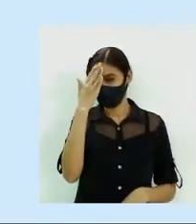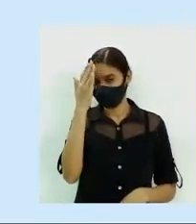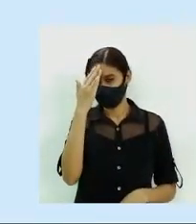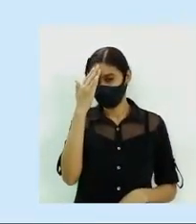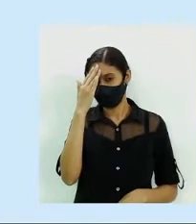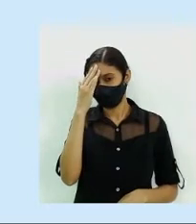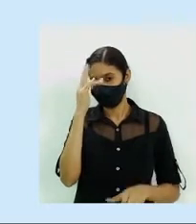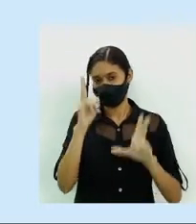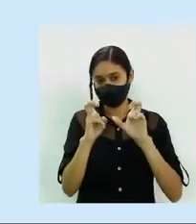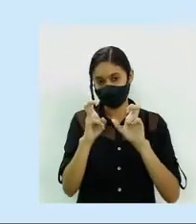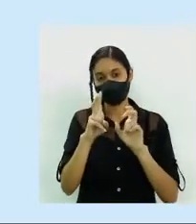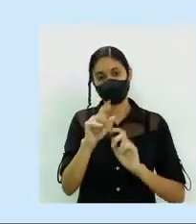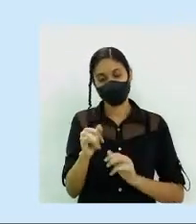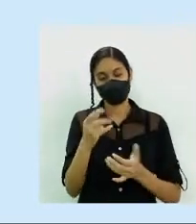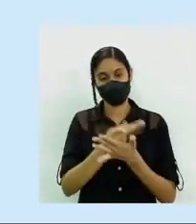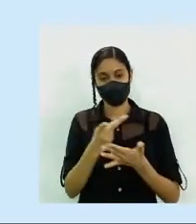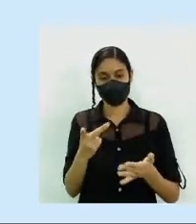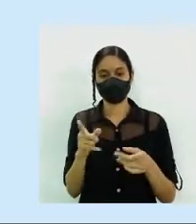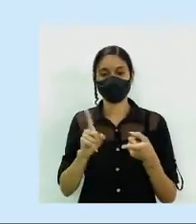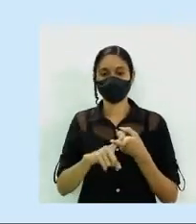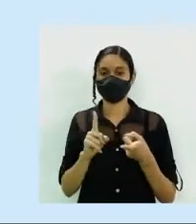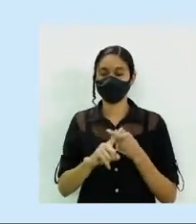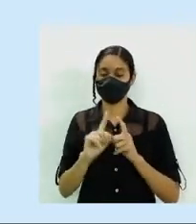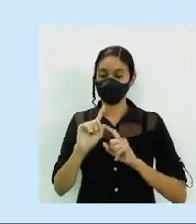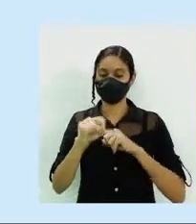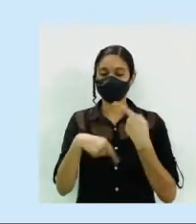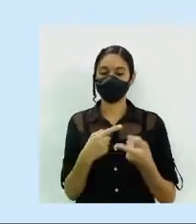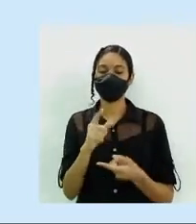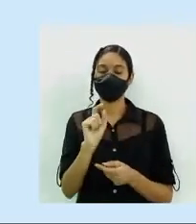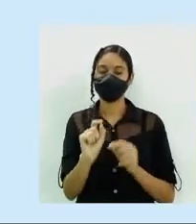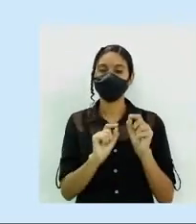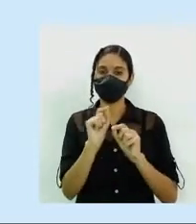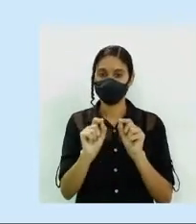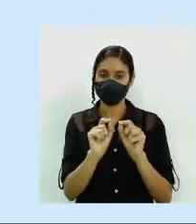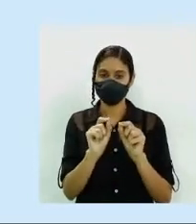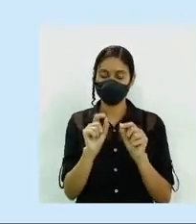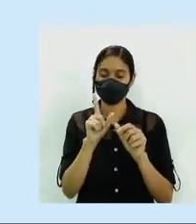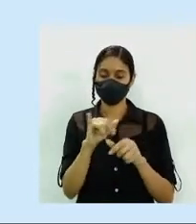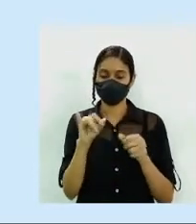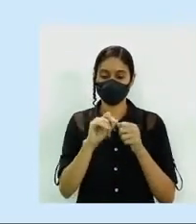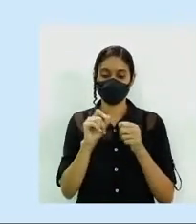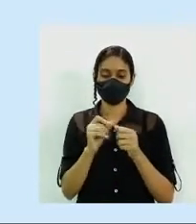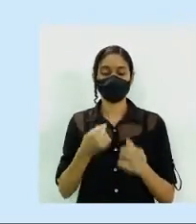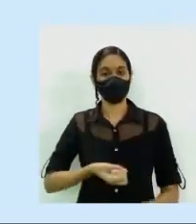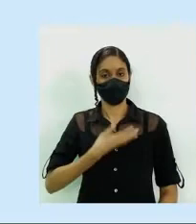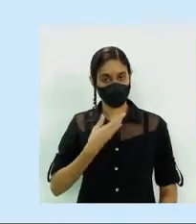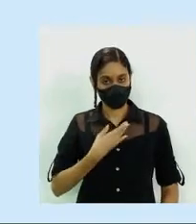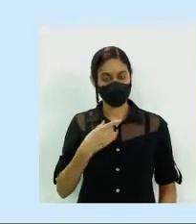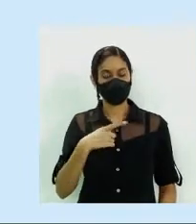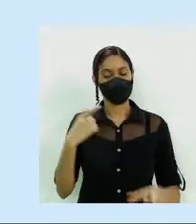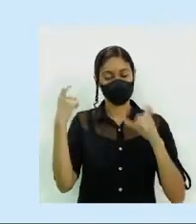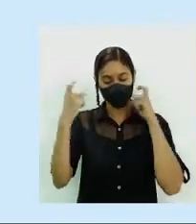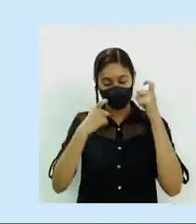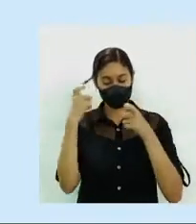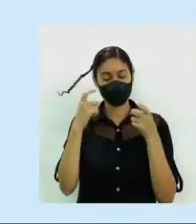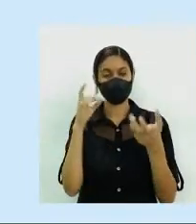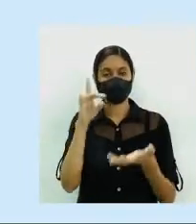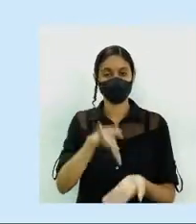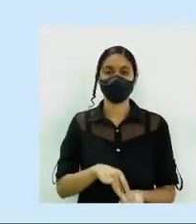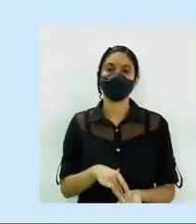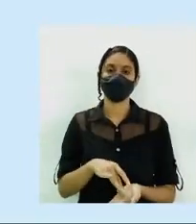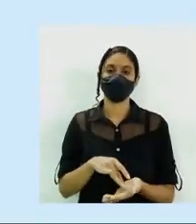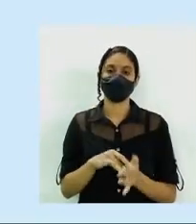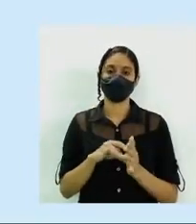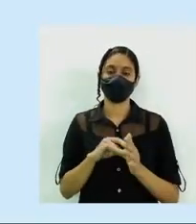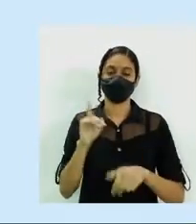o tema que vai debater. Após isso, a gente vai fazer a produção do poema, tendo a preocupação realmente com a demarcação